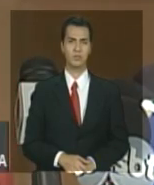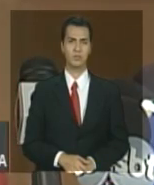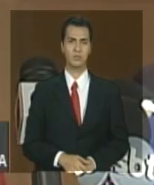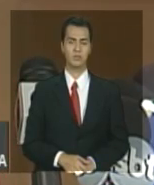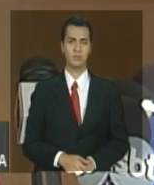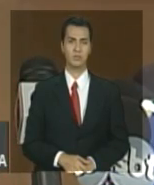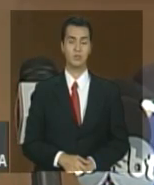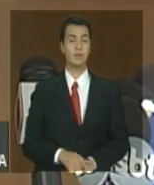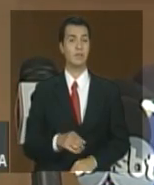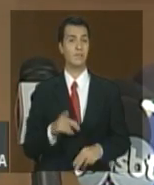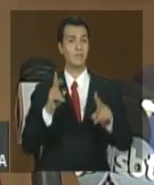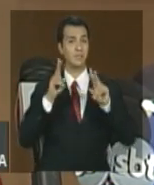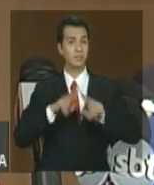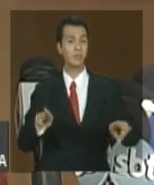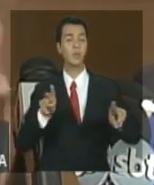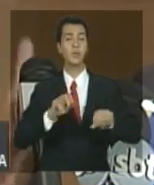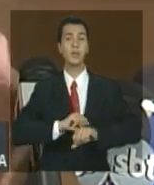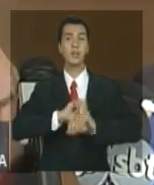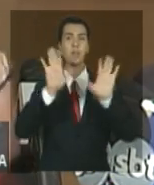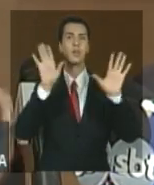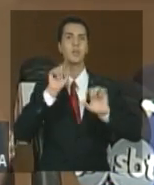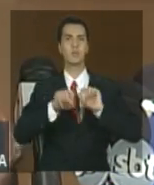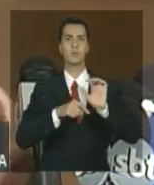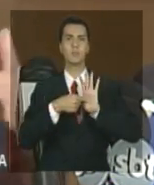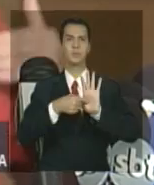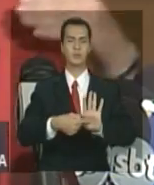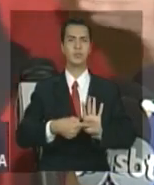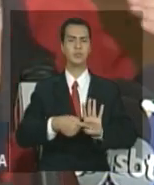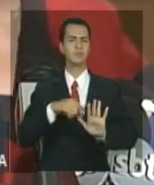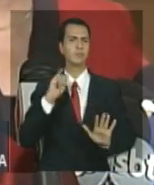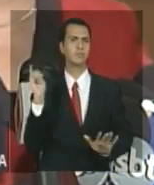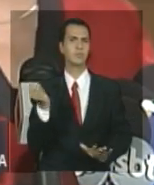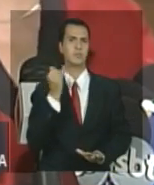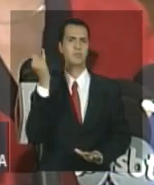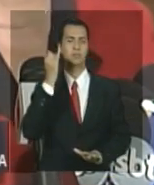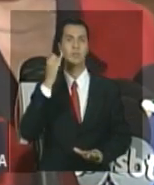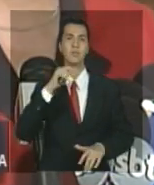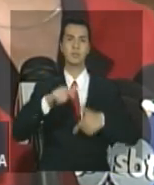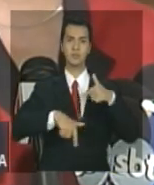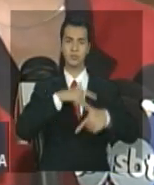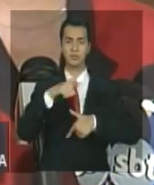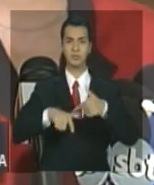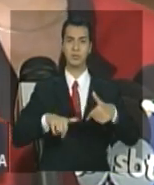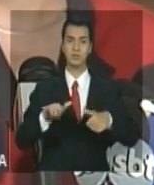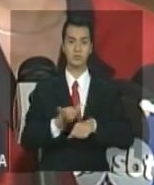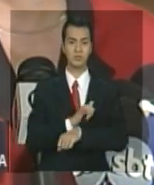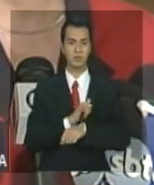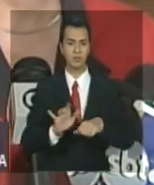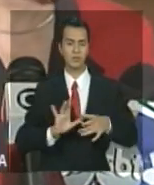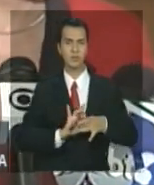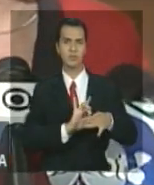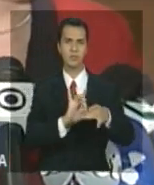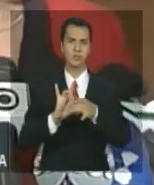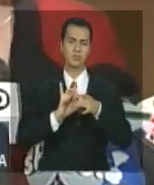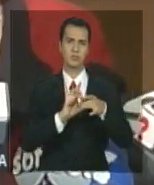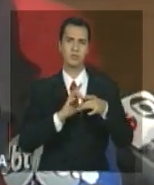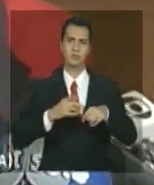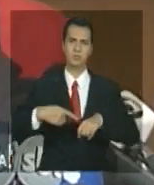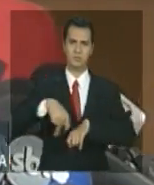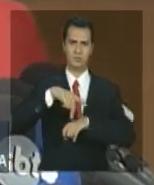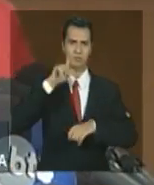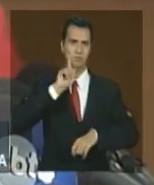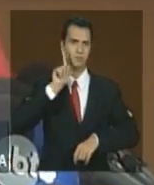essa visão clara informa também a importância de ter uma parceria estratégica com os Estados Unidos no século